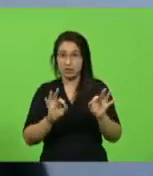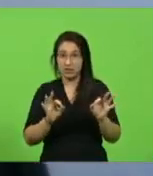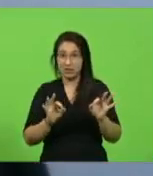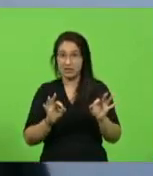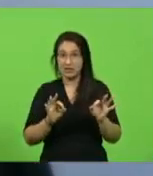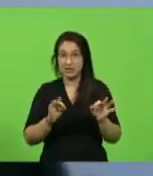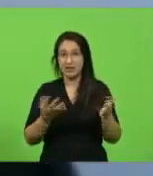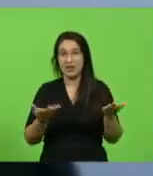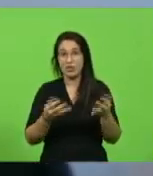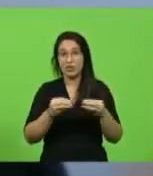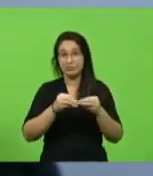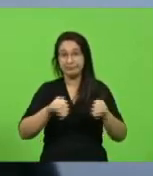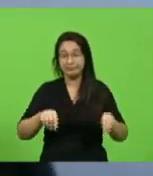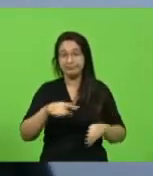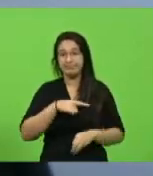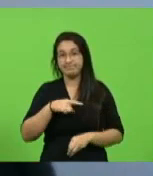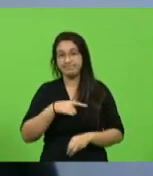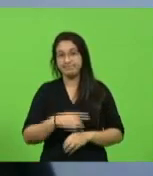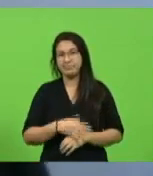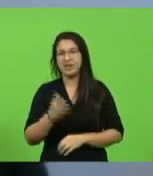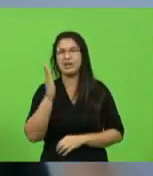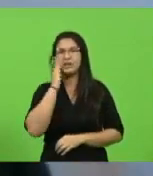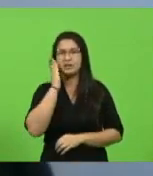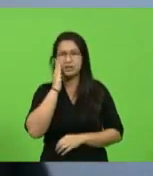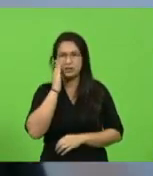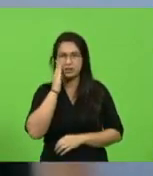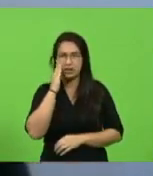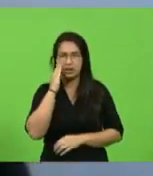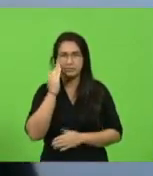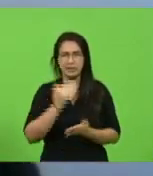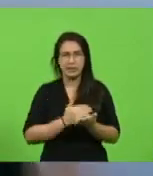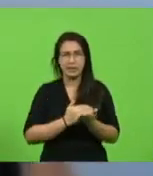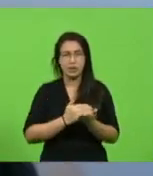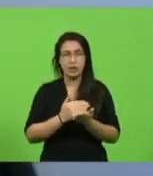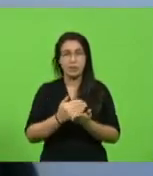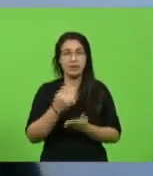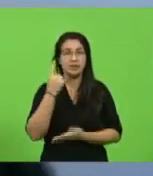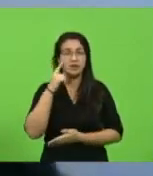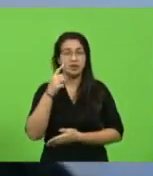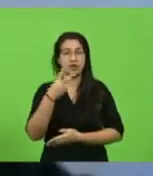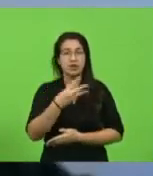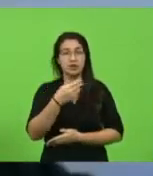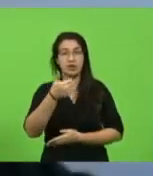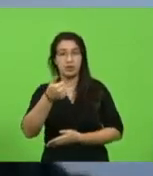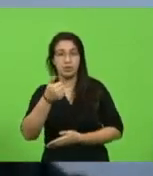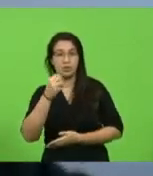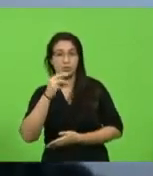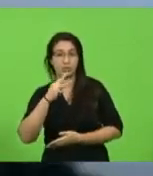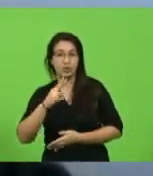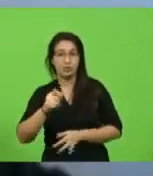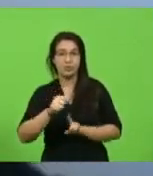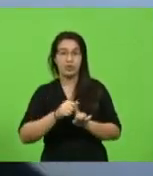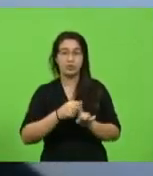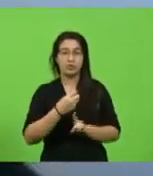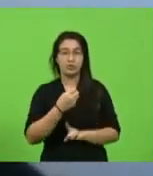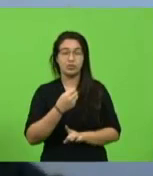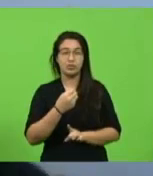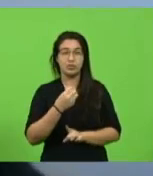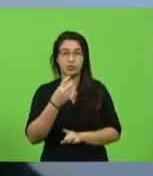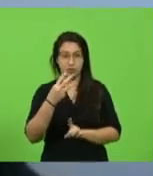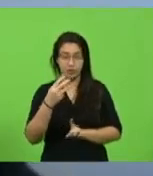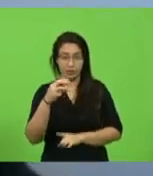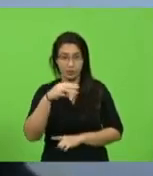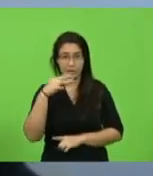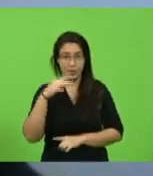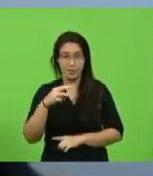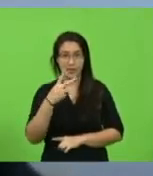governador do estado sabia, no mínimo, desde 31 de março de 2020, quais eram as providências